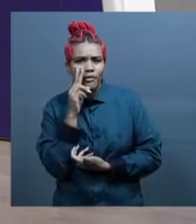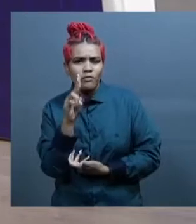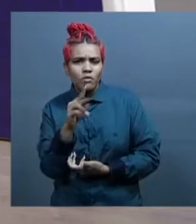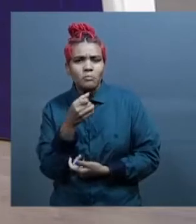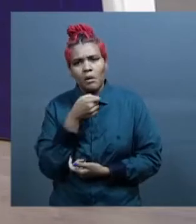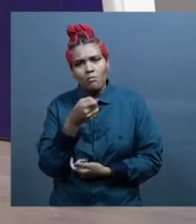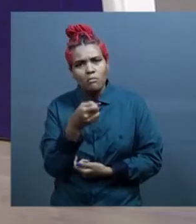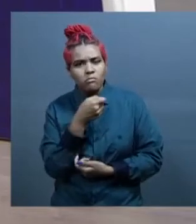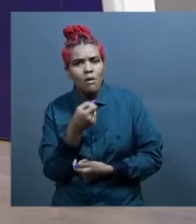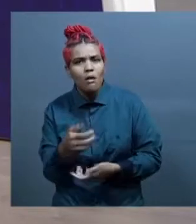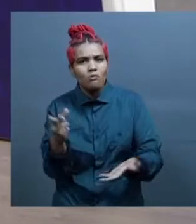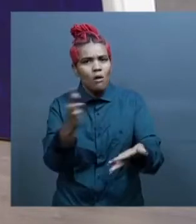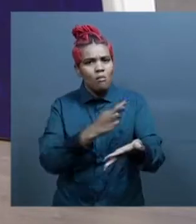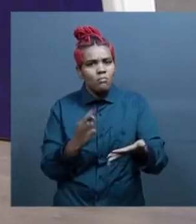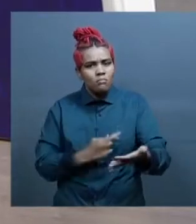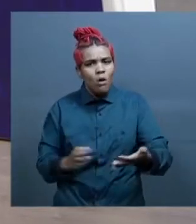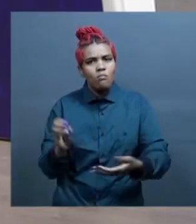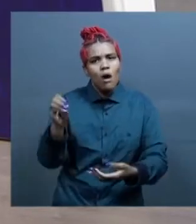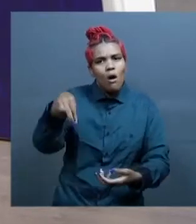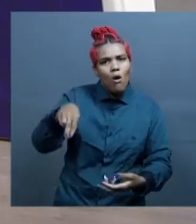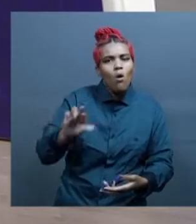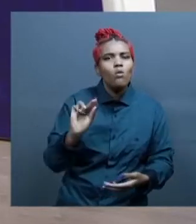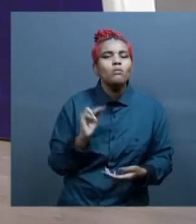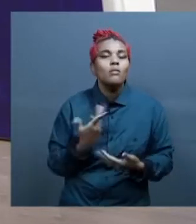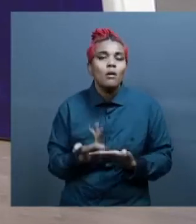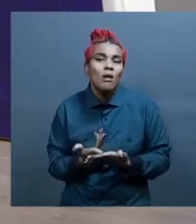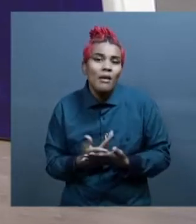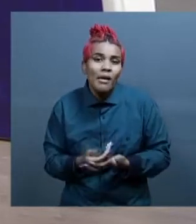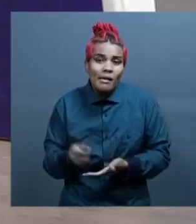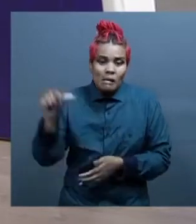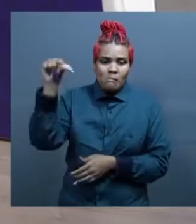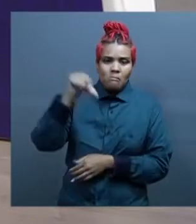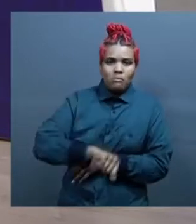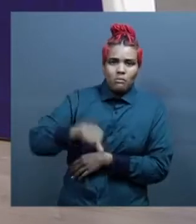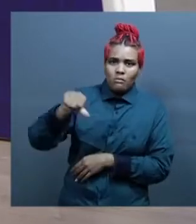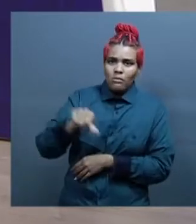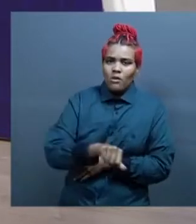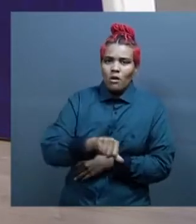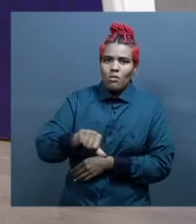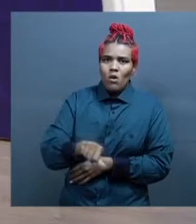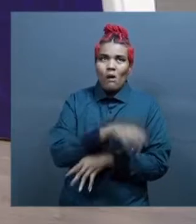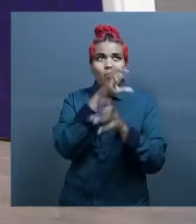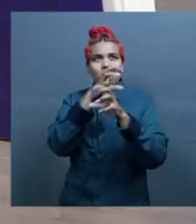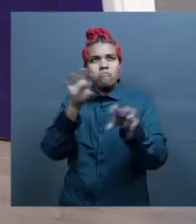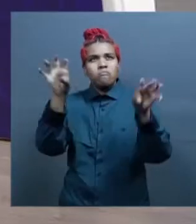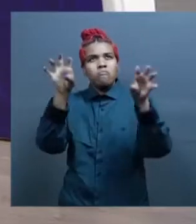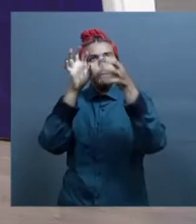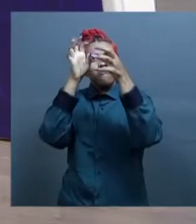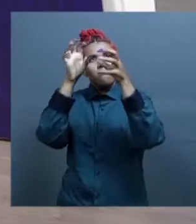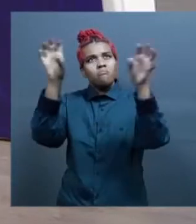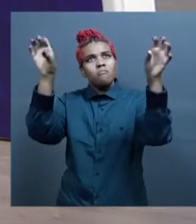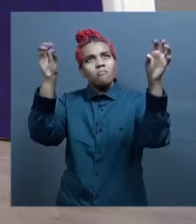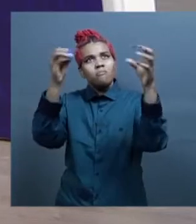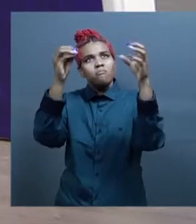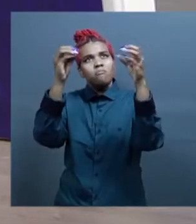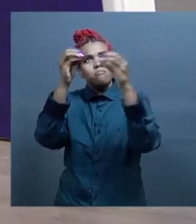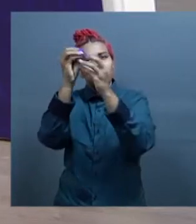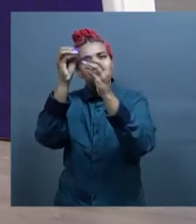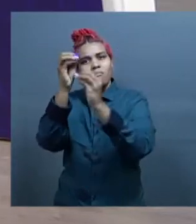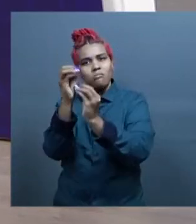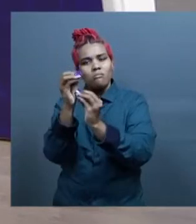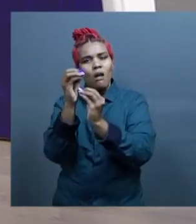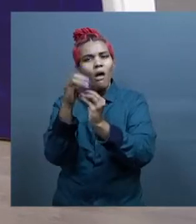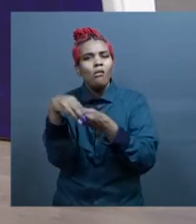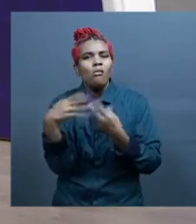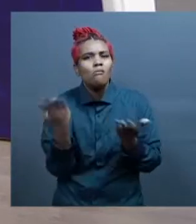relatório da onu mostrou uma piora com relação à emissão de gases né e as conseqüências do efeito estufa já era